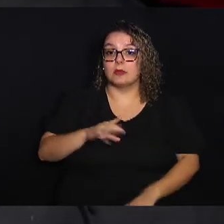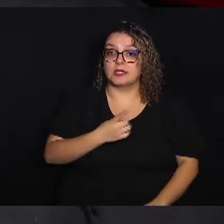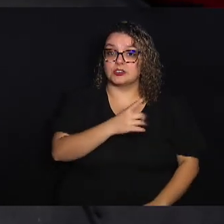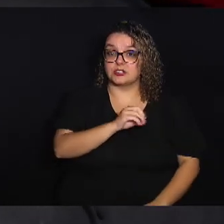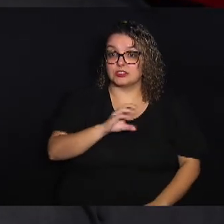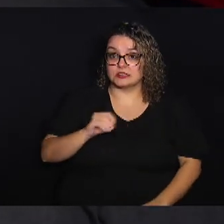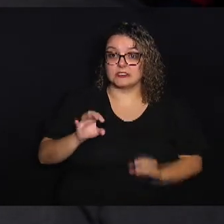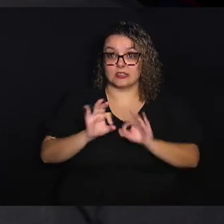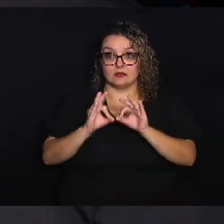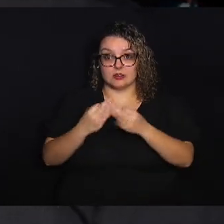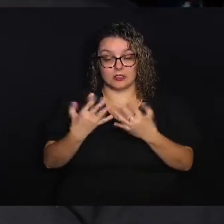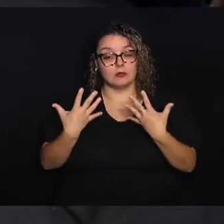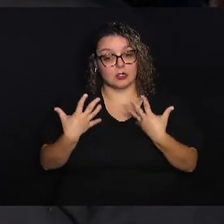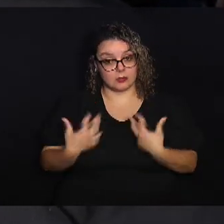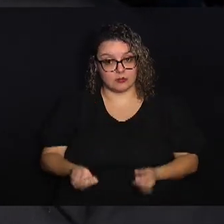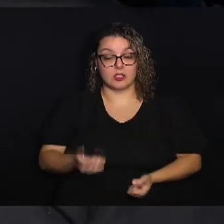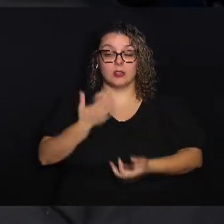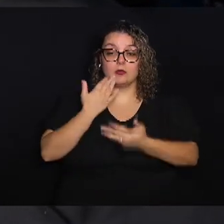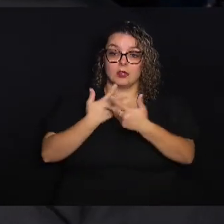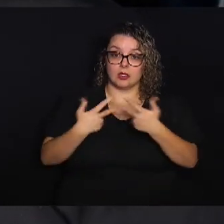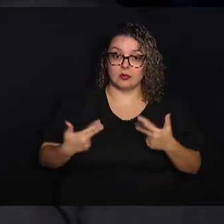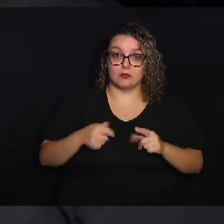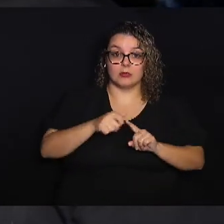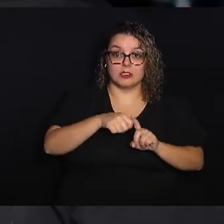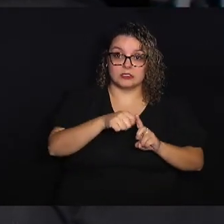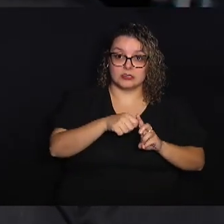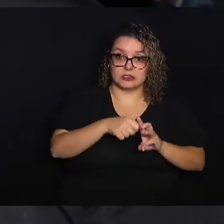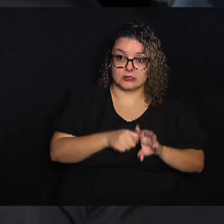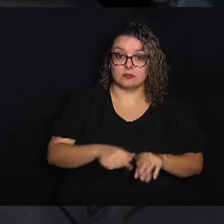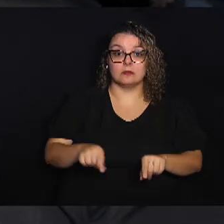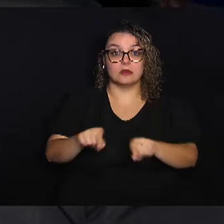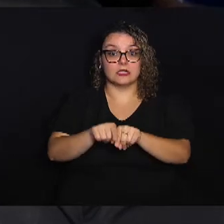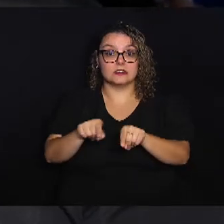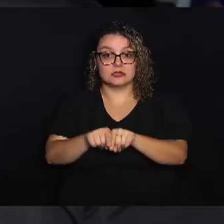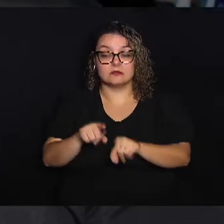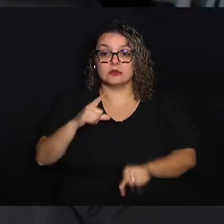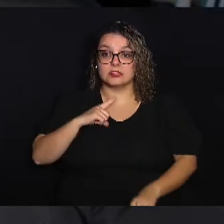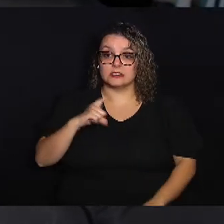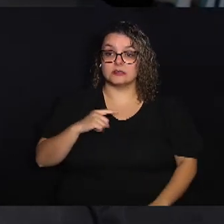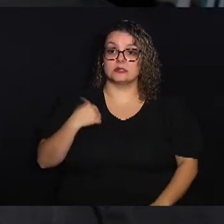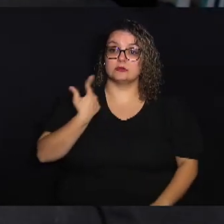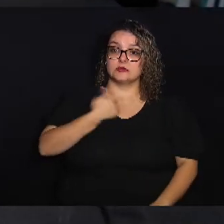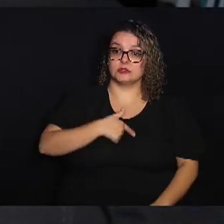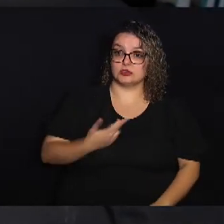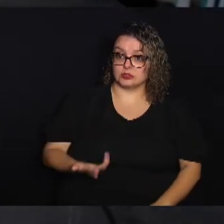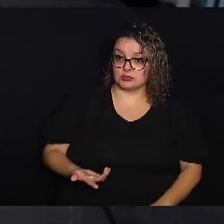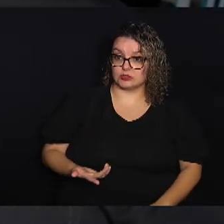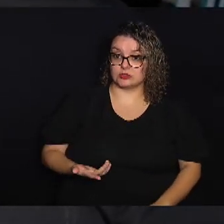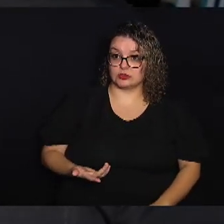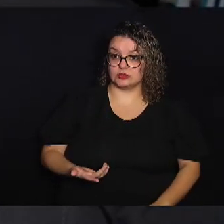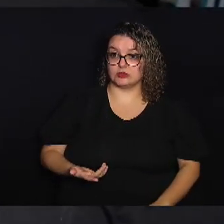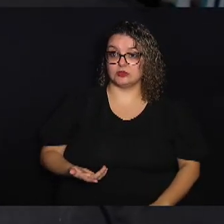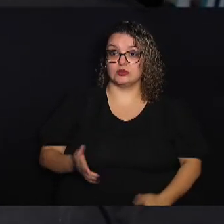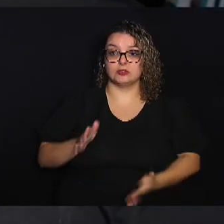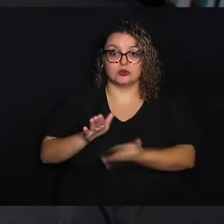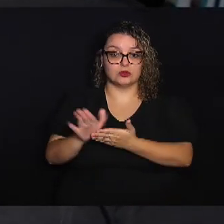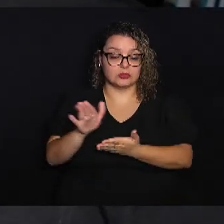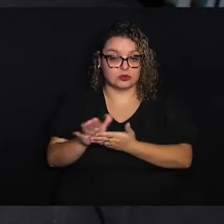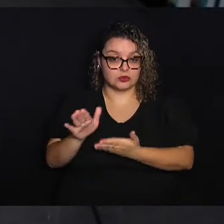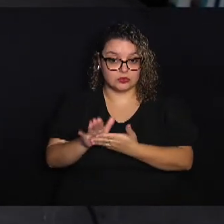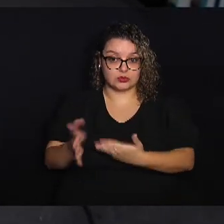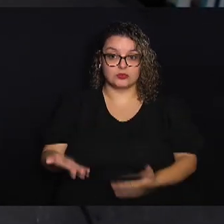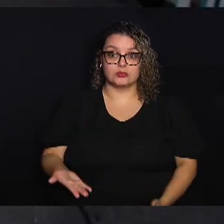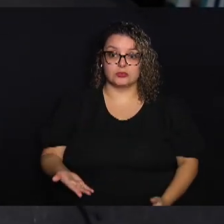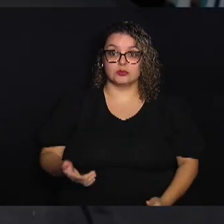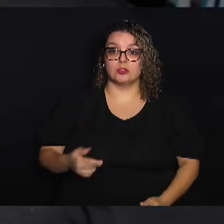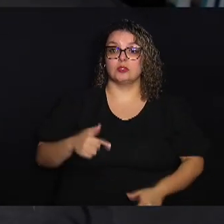famílias que recebem alimentos mensais, mas também temos os nossos custos com o